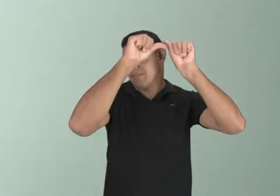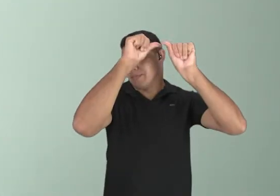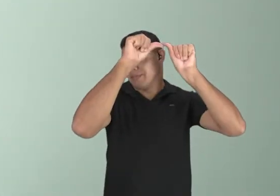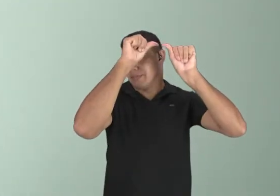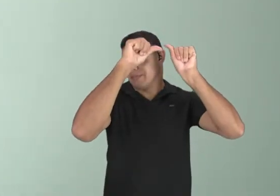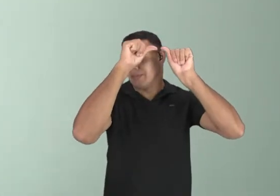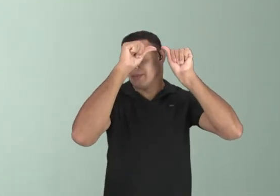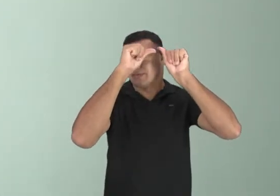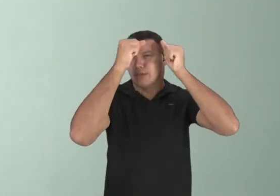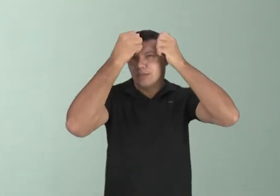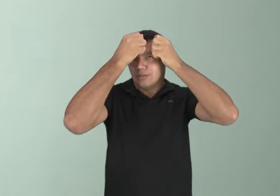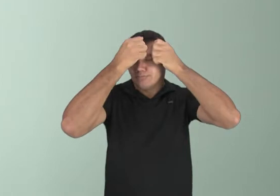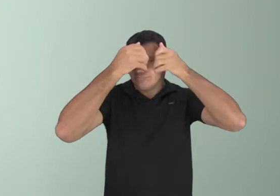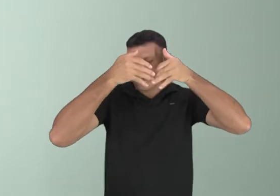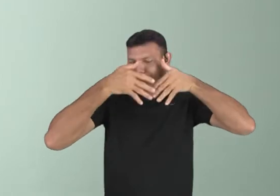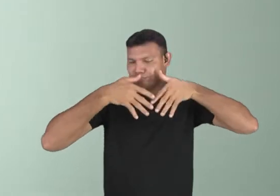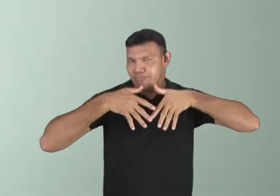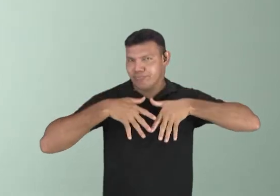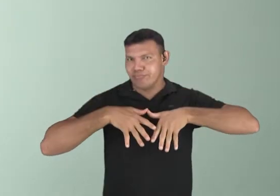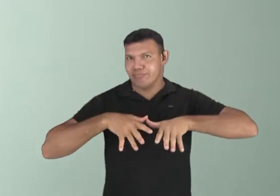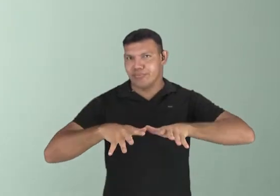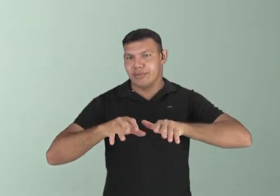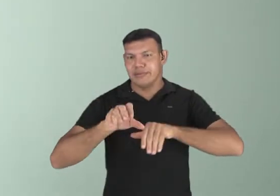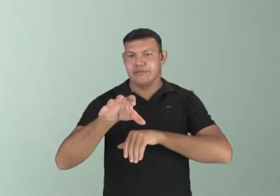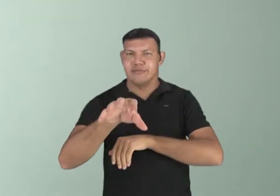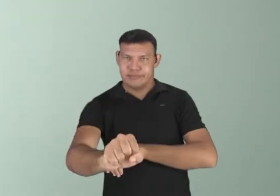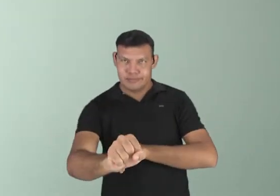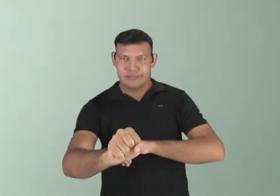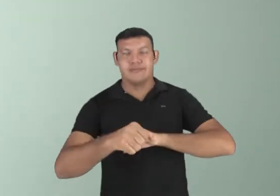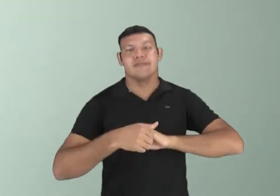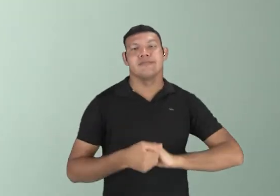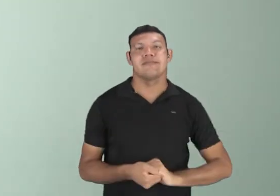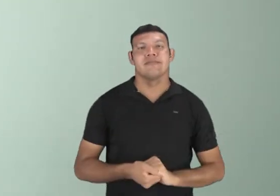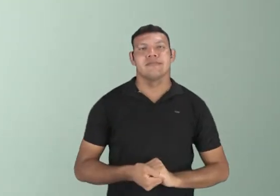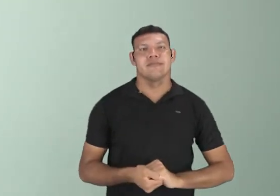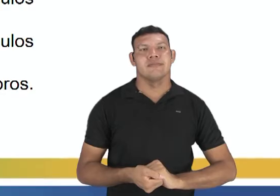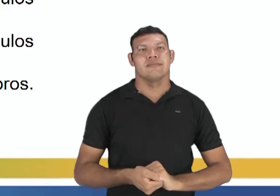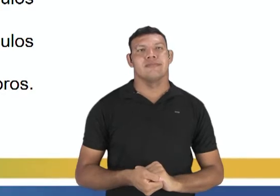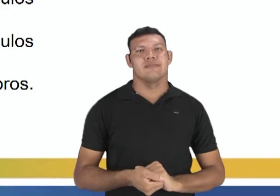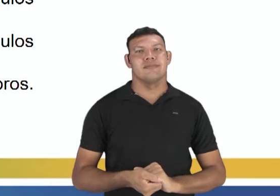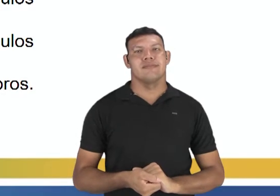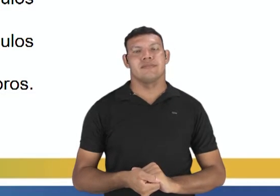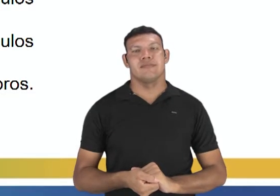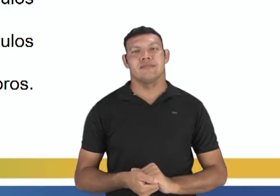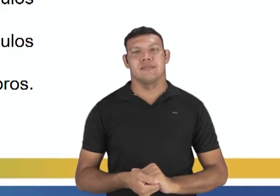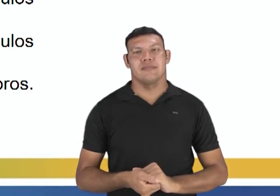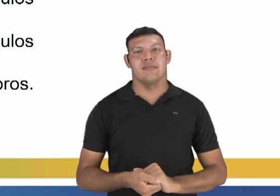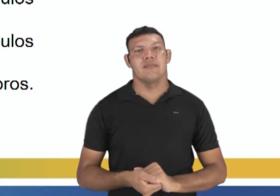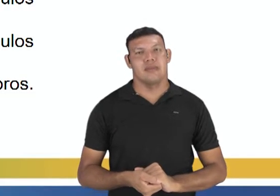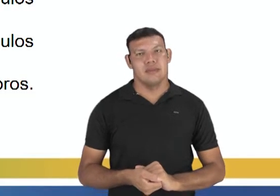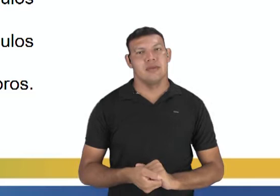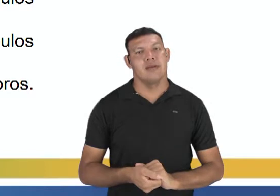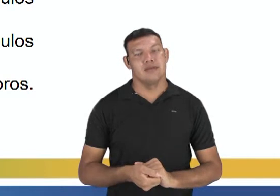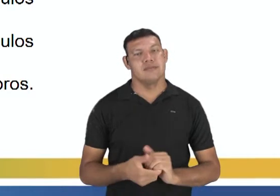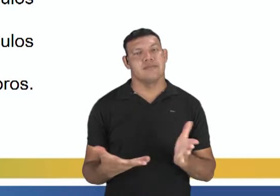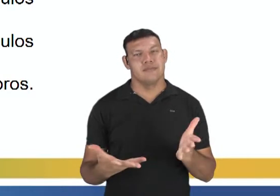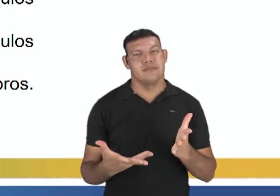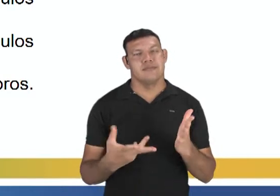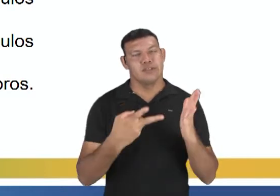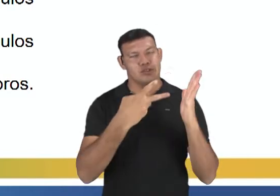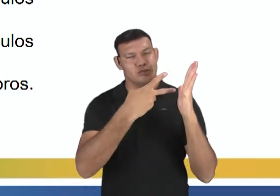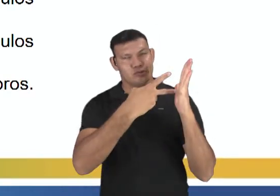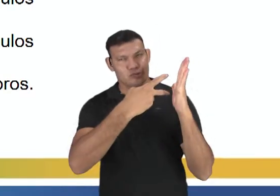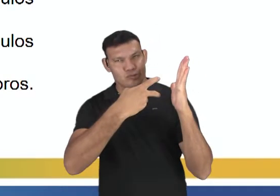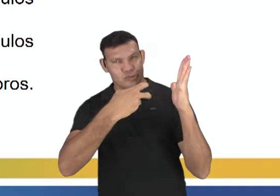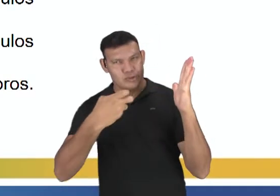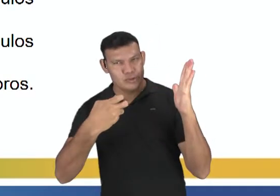nervoso, devolvendo a informação para o meu corpo. Bom, esses são interpretados, essas informações